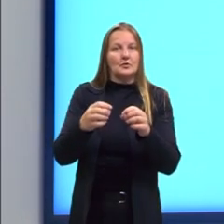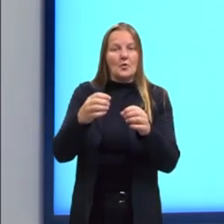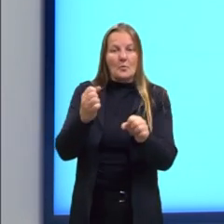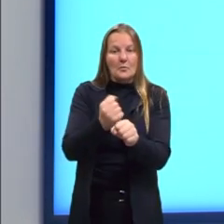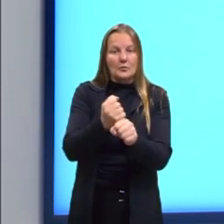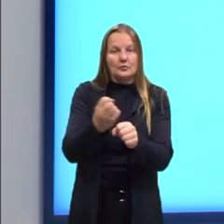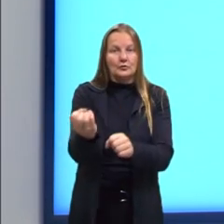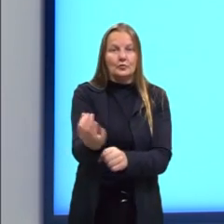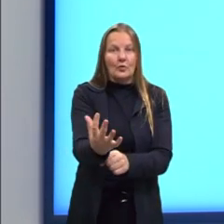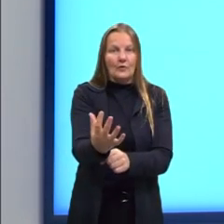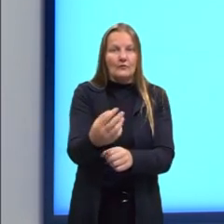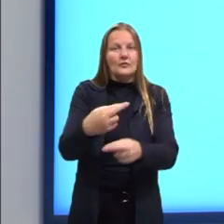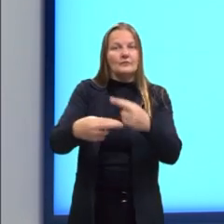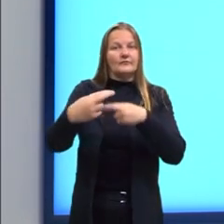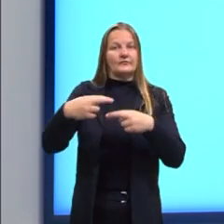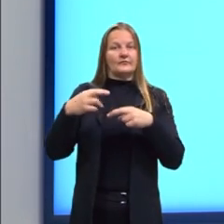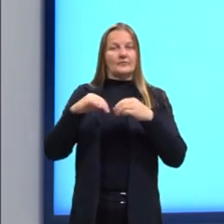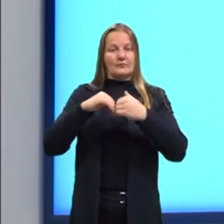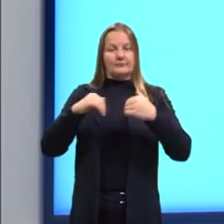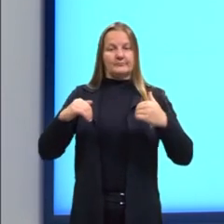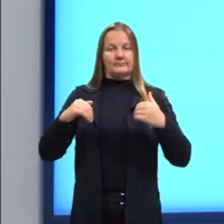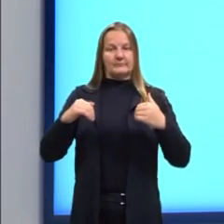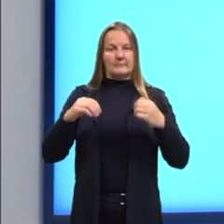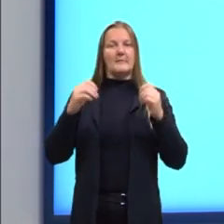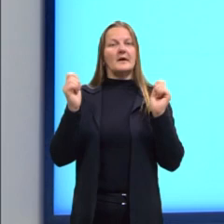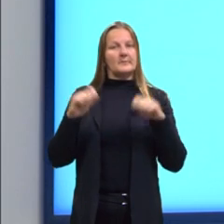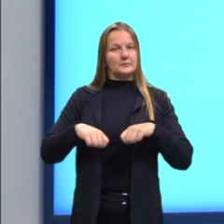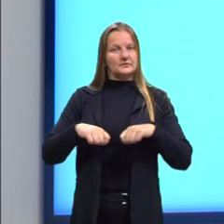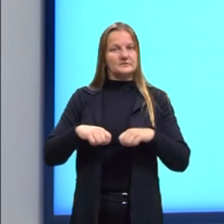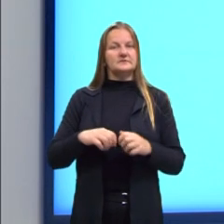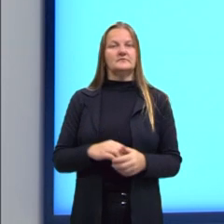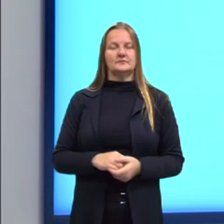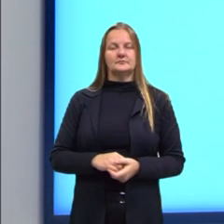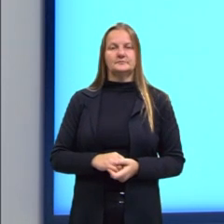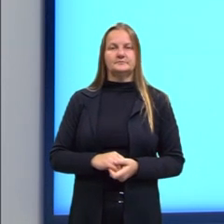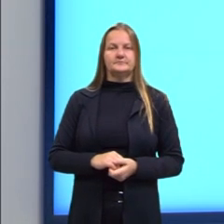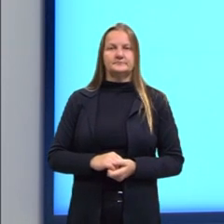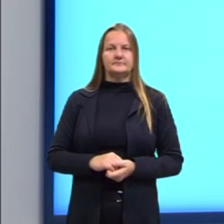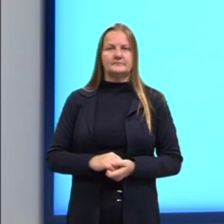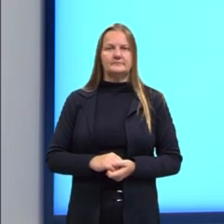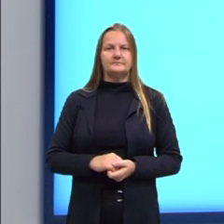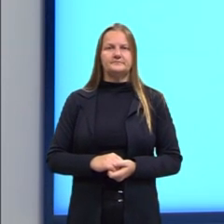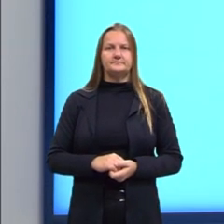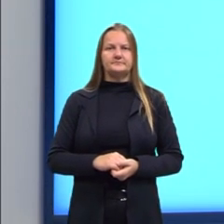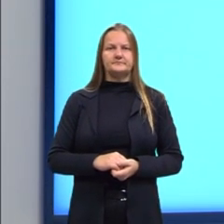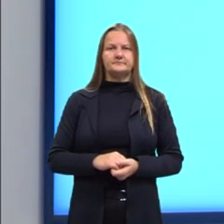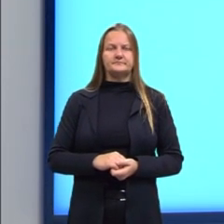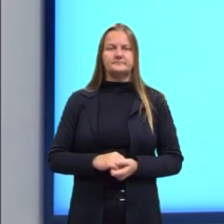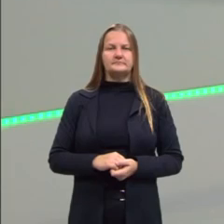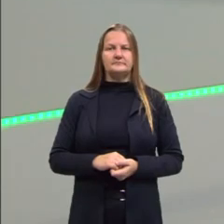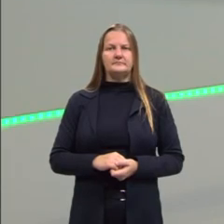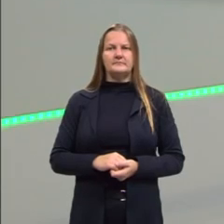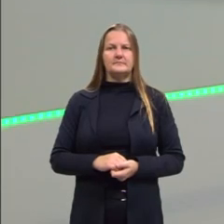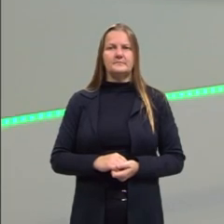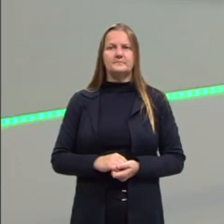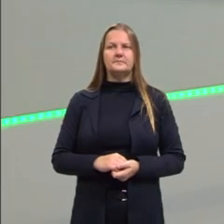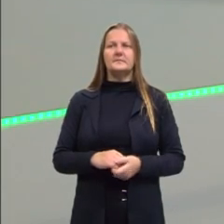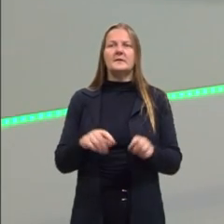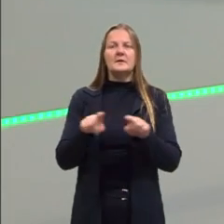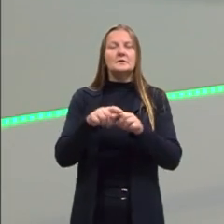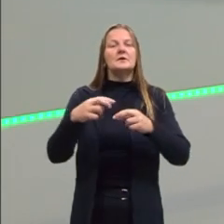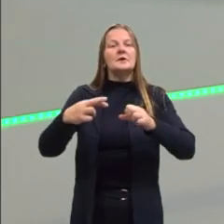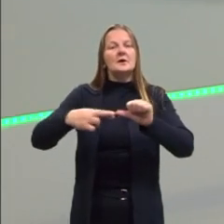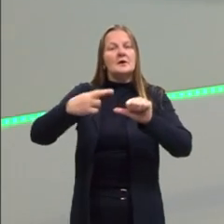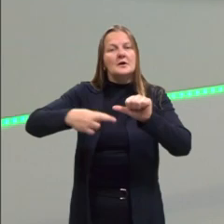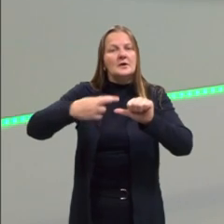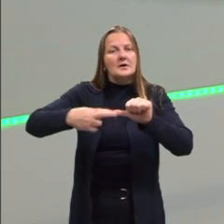produtos a partir dos reagens quanto os produtos também são convertidos em reagentes E essas